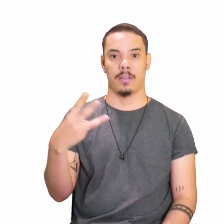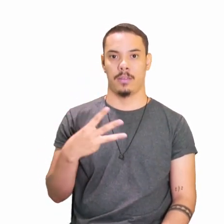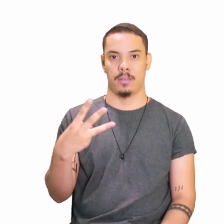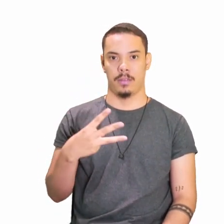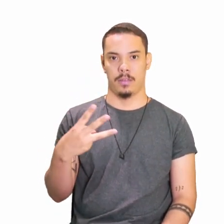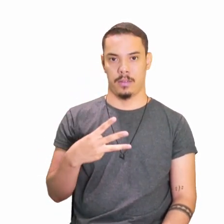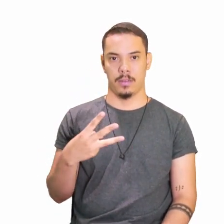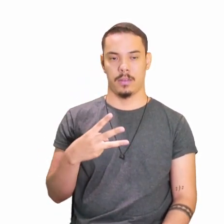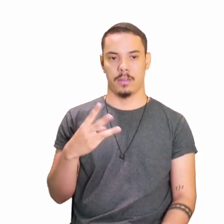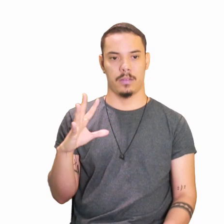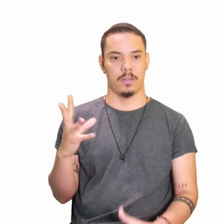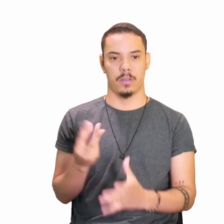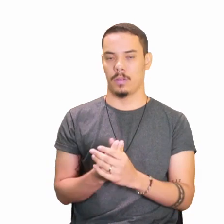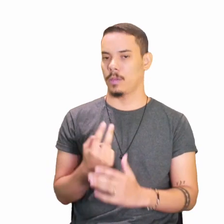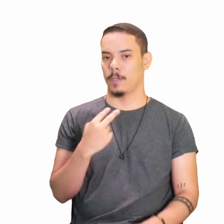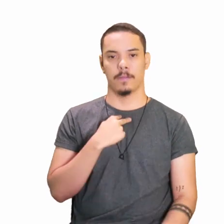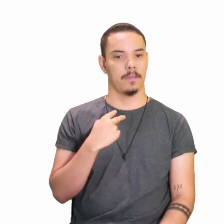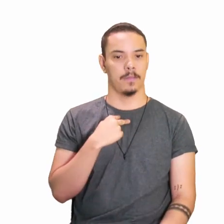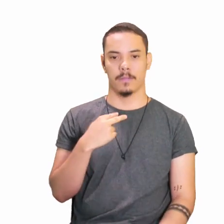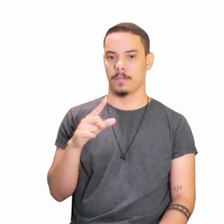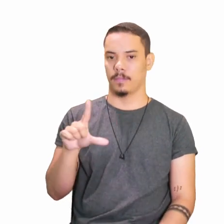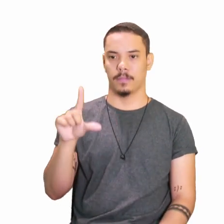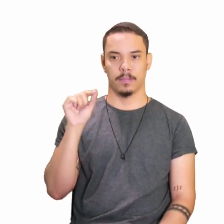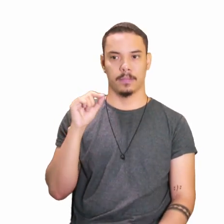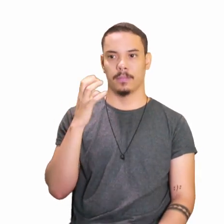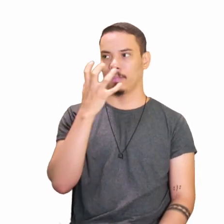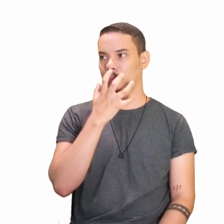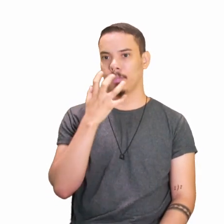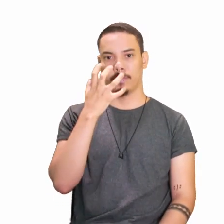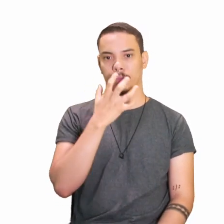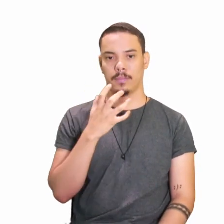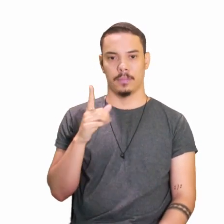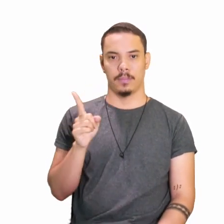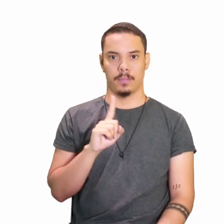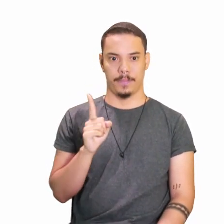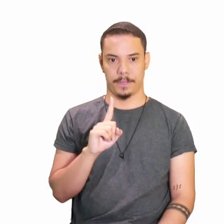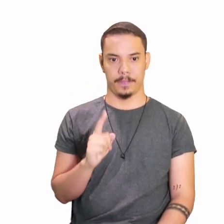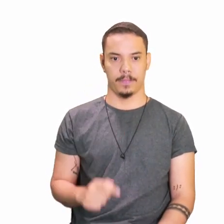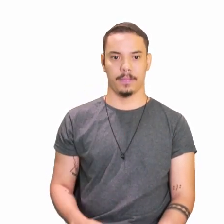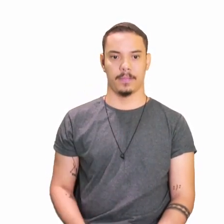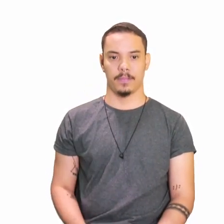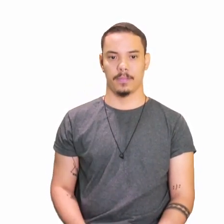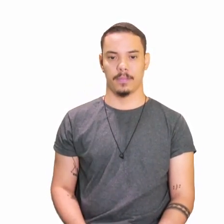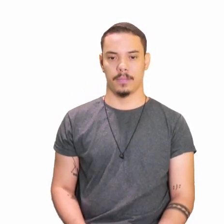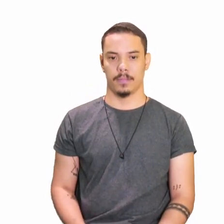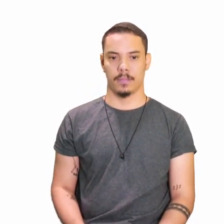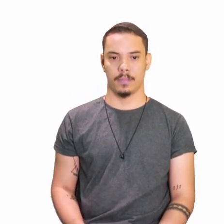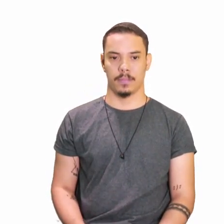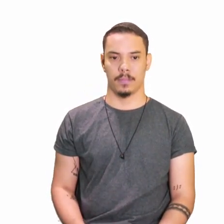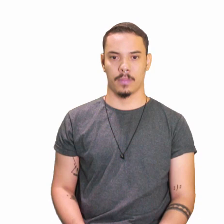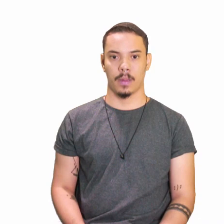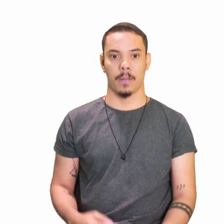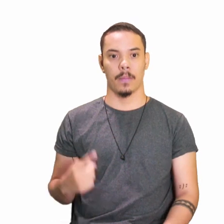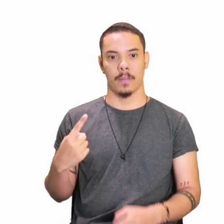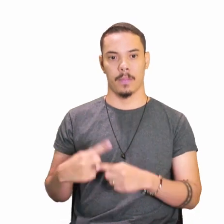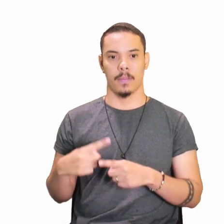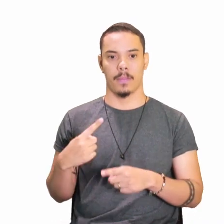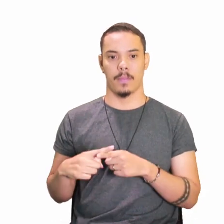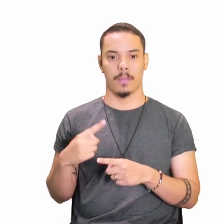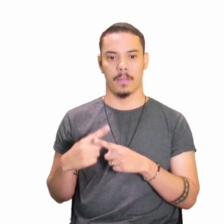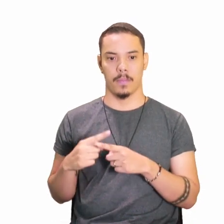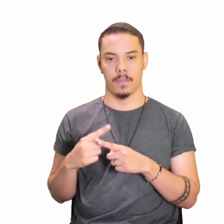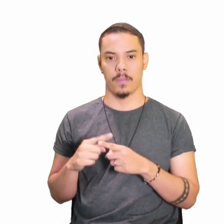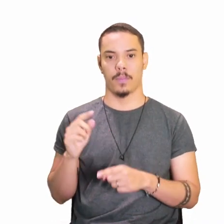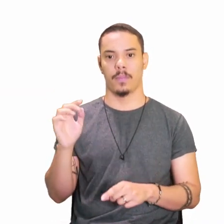terceira conjugação Aí eu já não pego mais o verbo cantar aqui cantar é da primeira conjugação porque terminei a